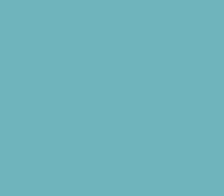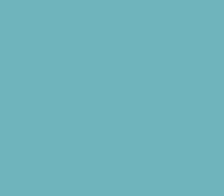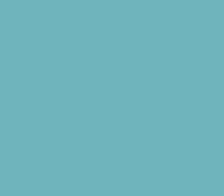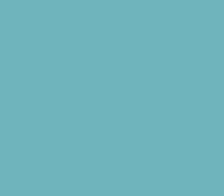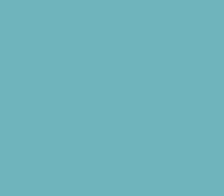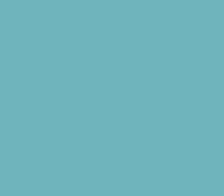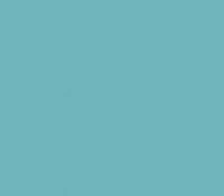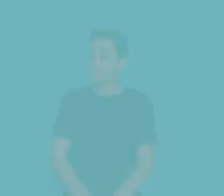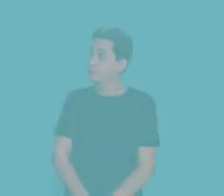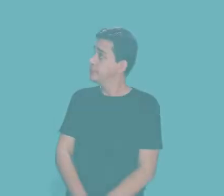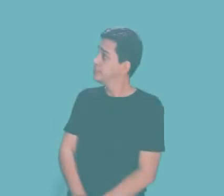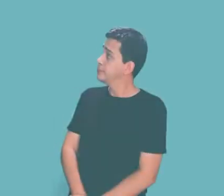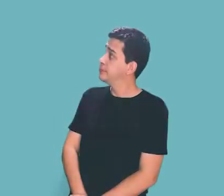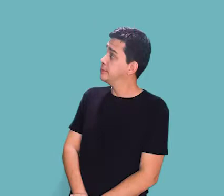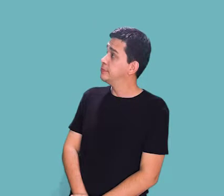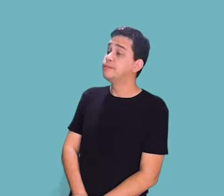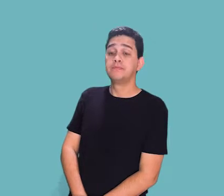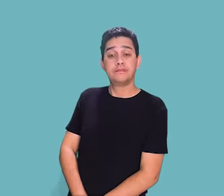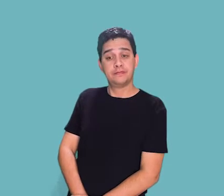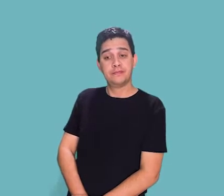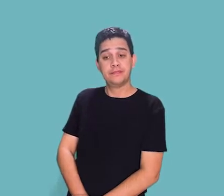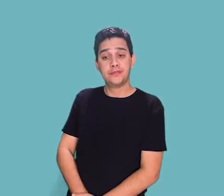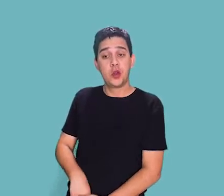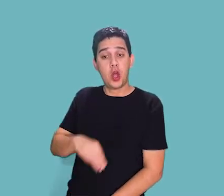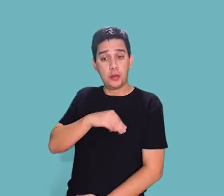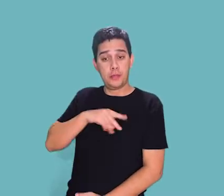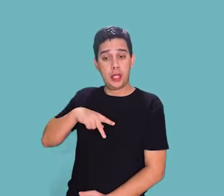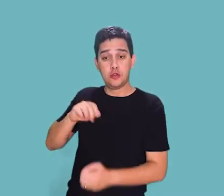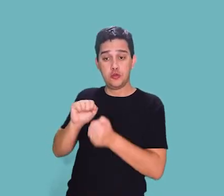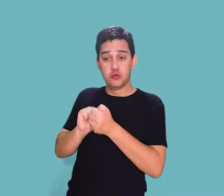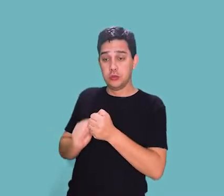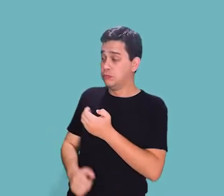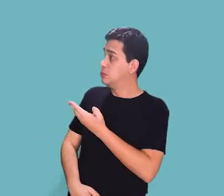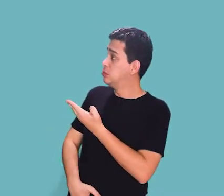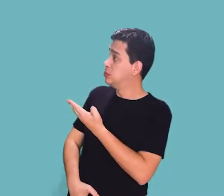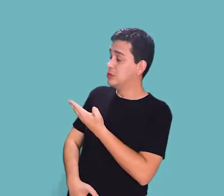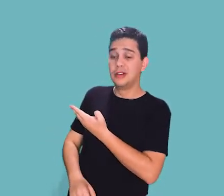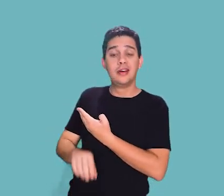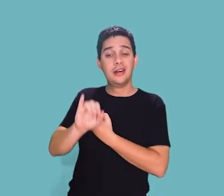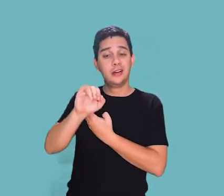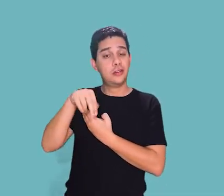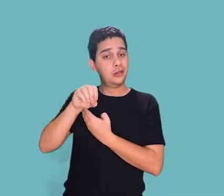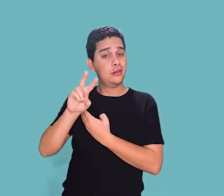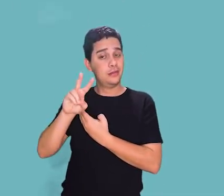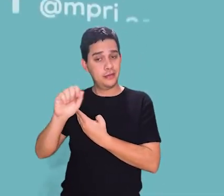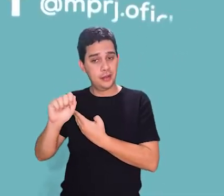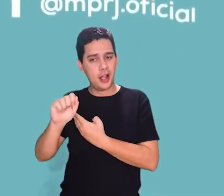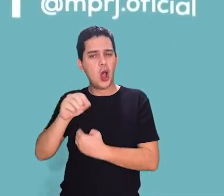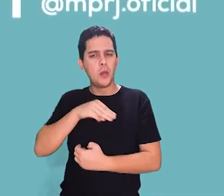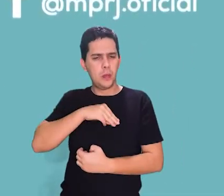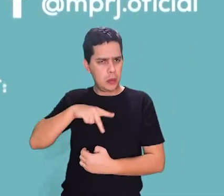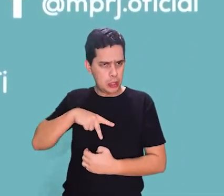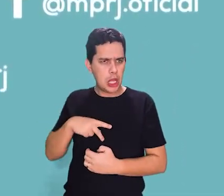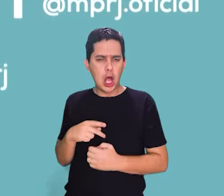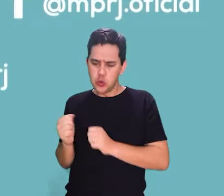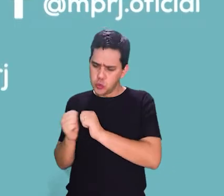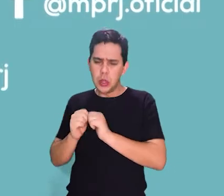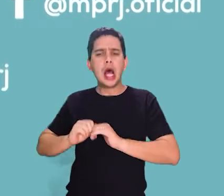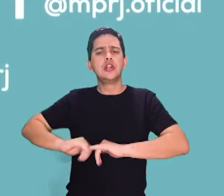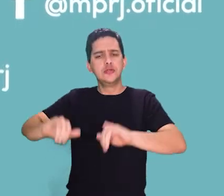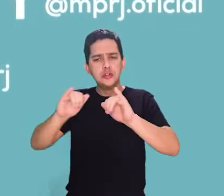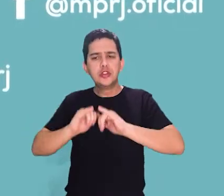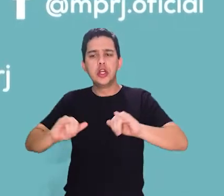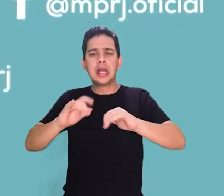Em campanha conjunta com seu Laboratório de Inovação, o Inova, o MPRJ vem divulgando em suas